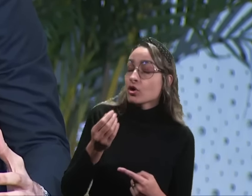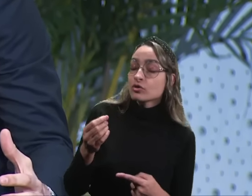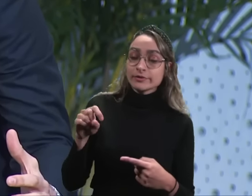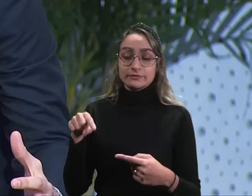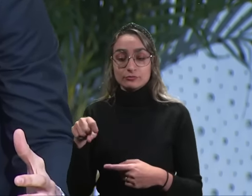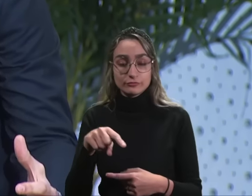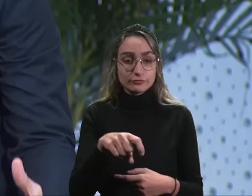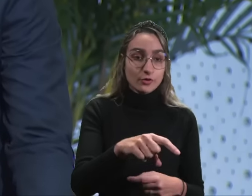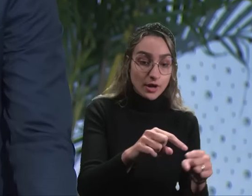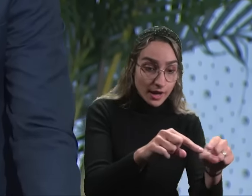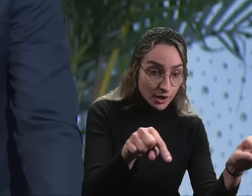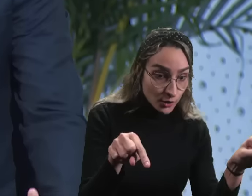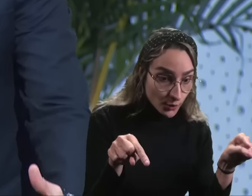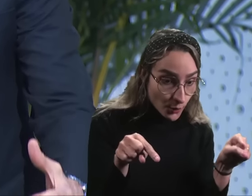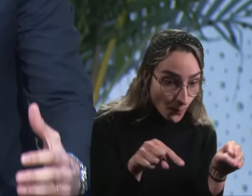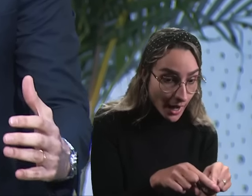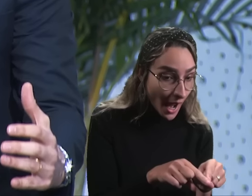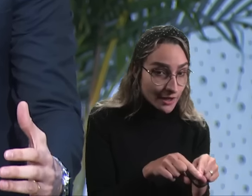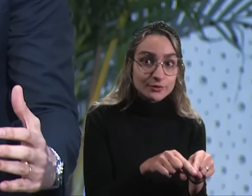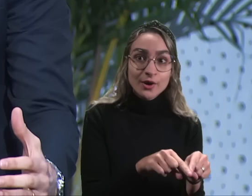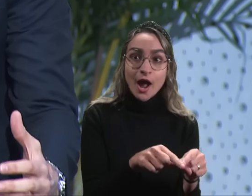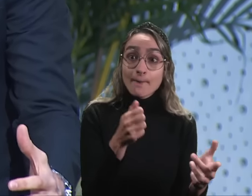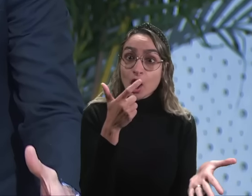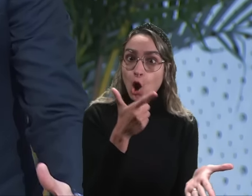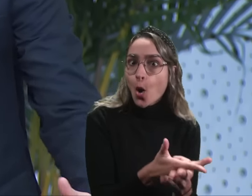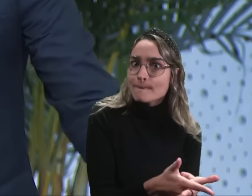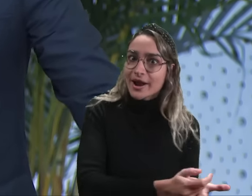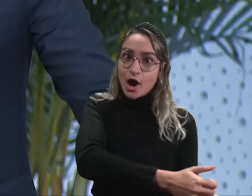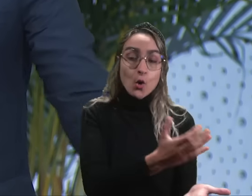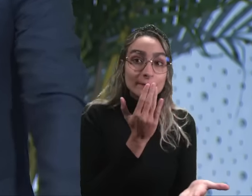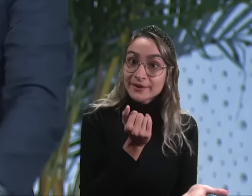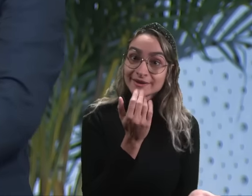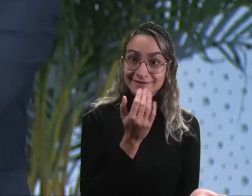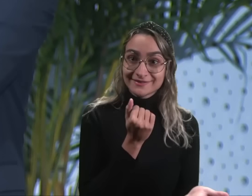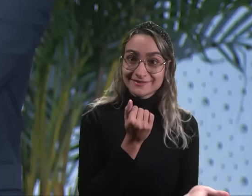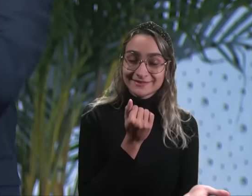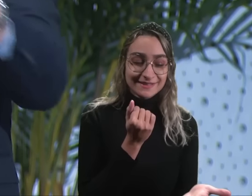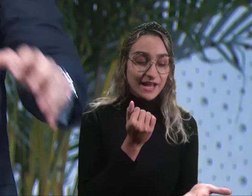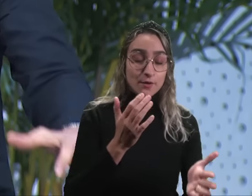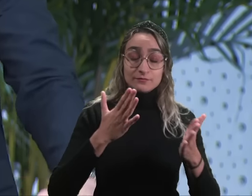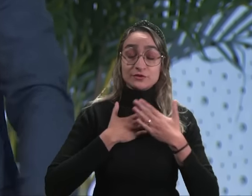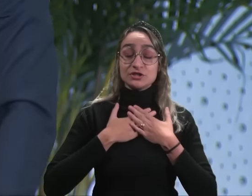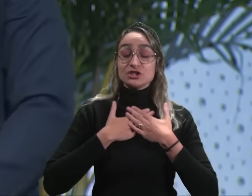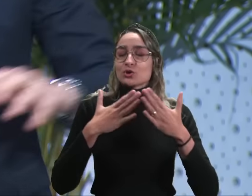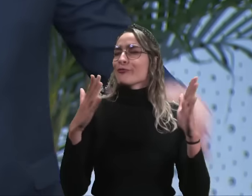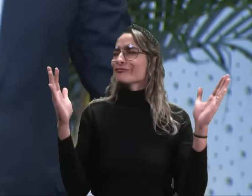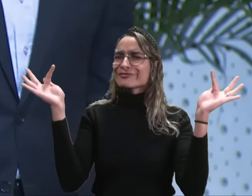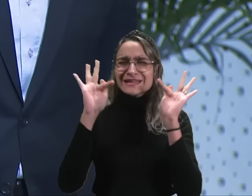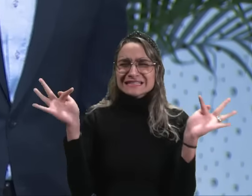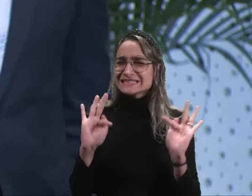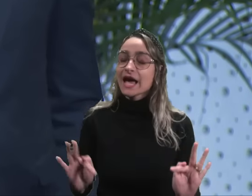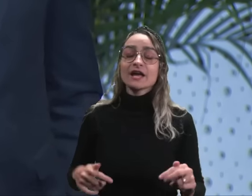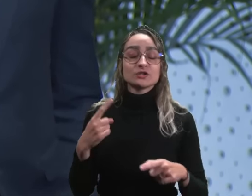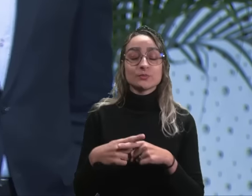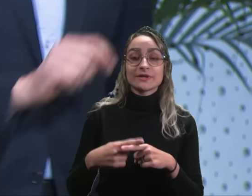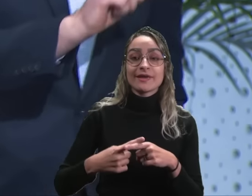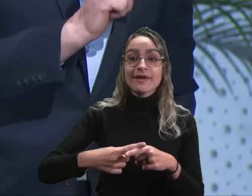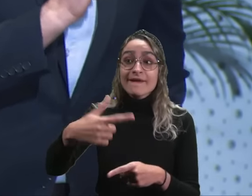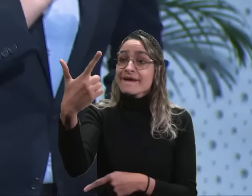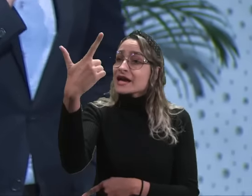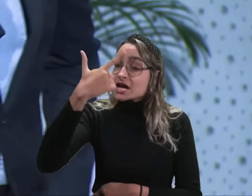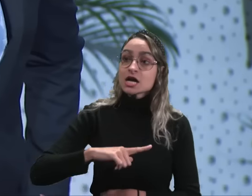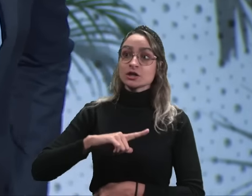farinha comprou um barril de farinha e mais um montoeira de coisa encheu uma carroça e falou